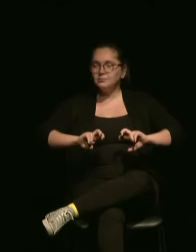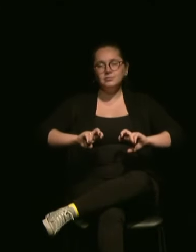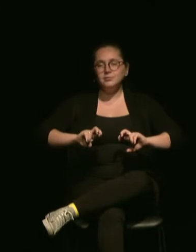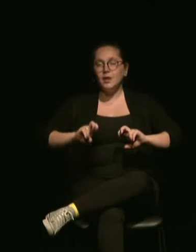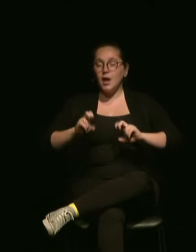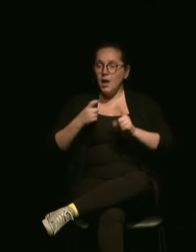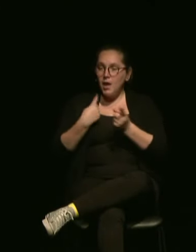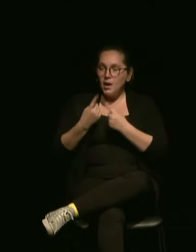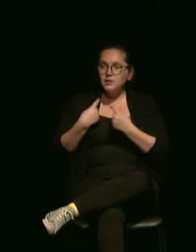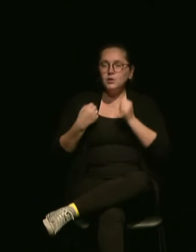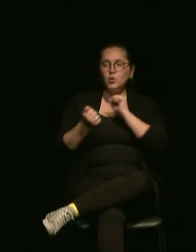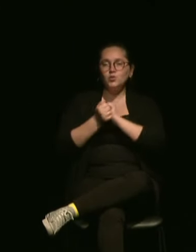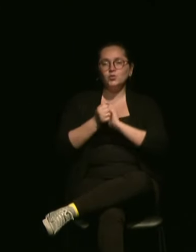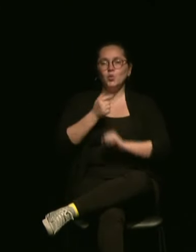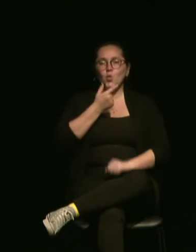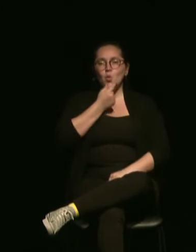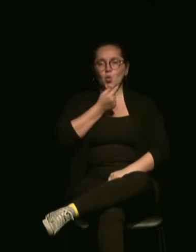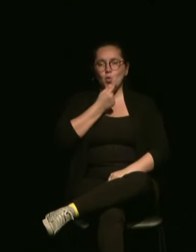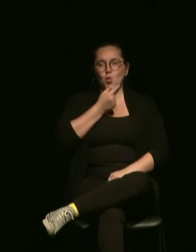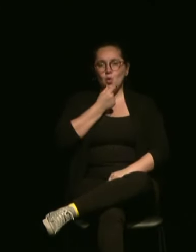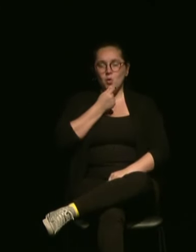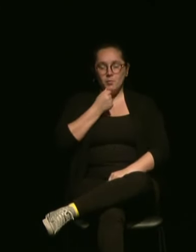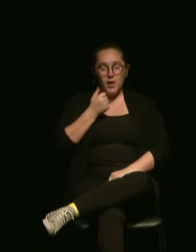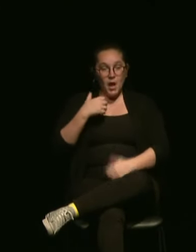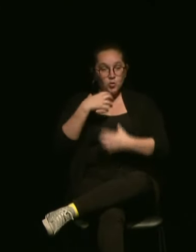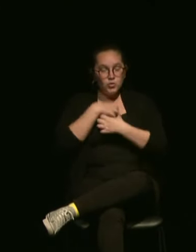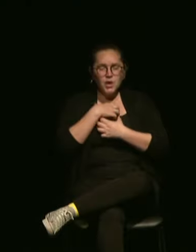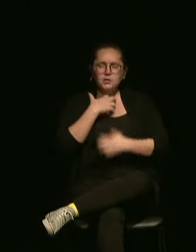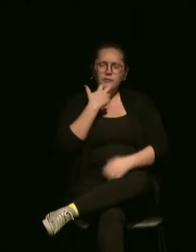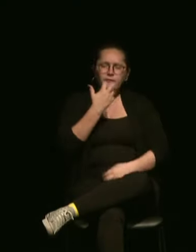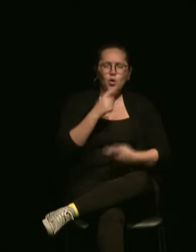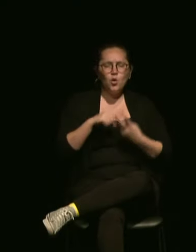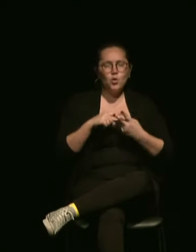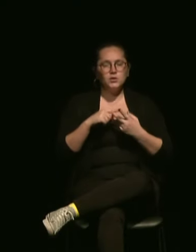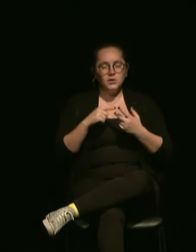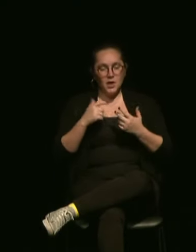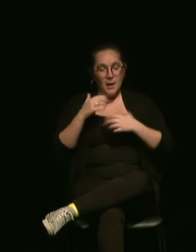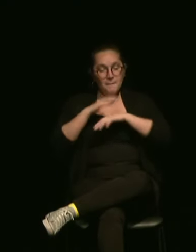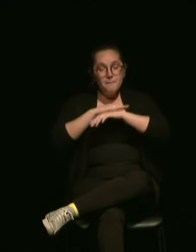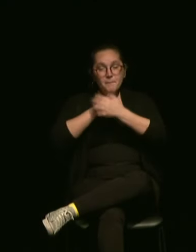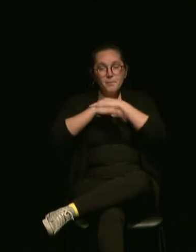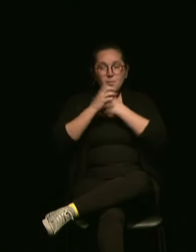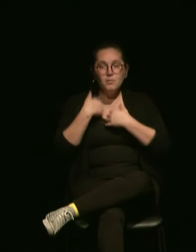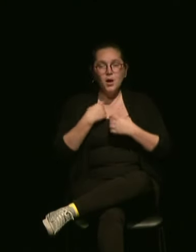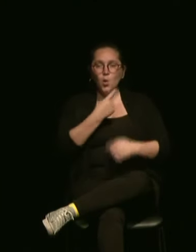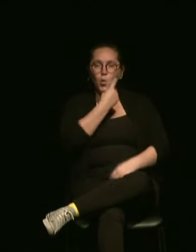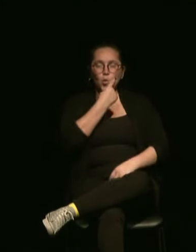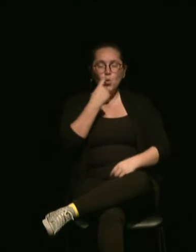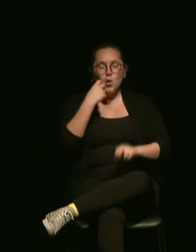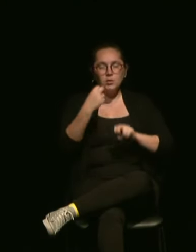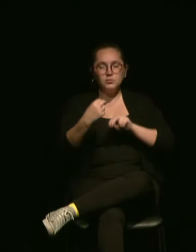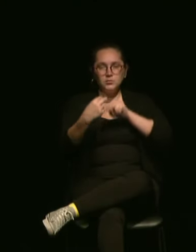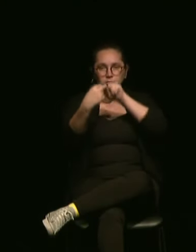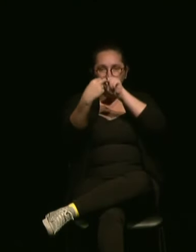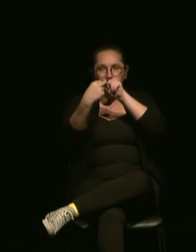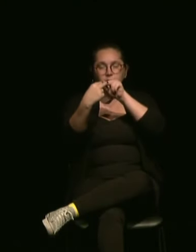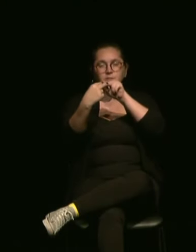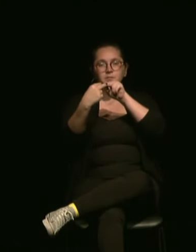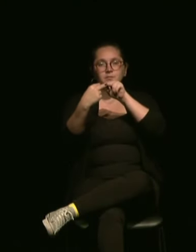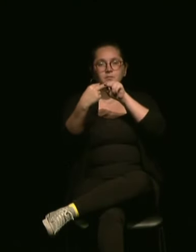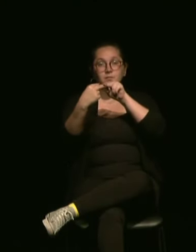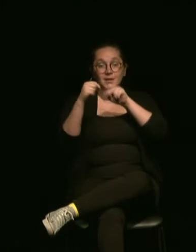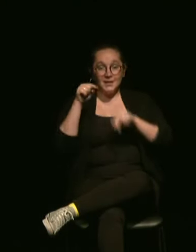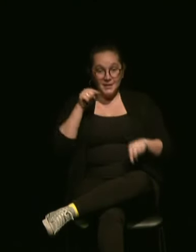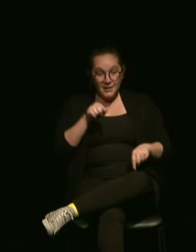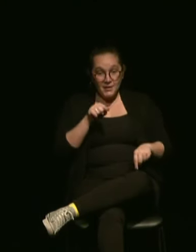Eduardo Coutinho, com sua voz, seus gestos, sua proximidade, seus olhos. Quando a alquimia desse